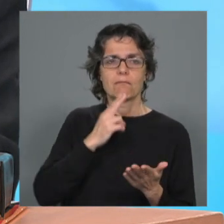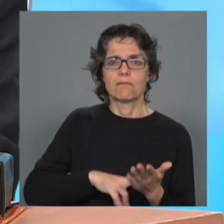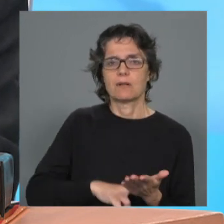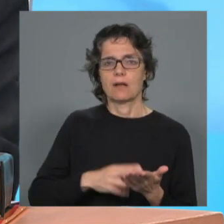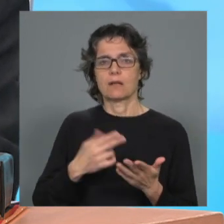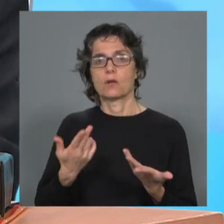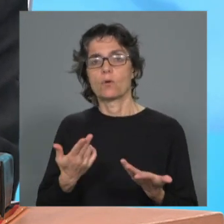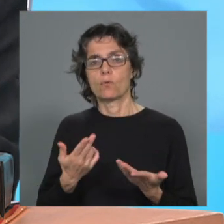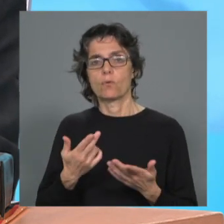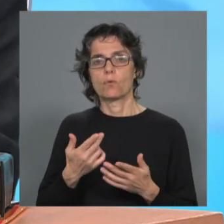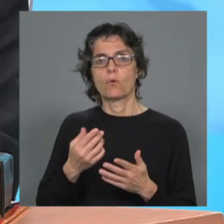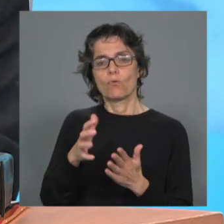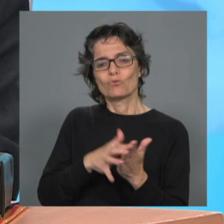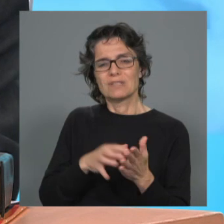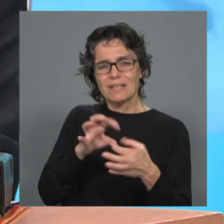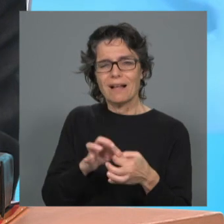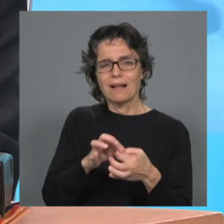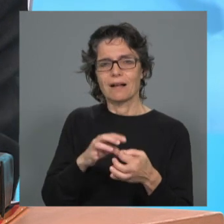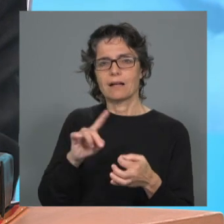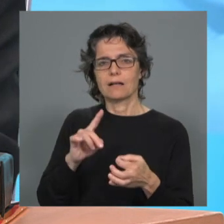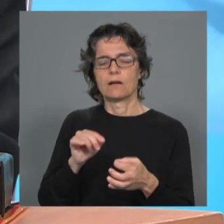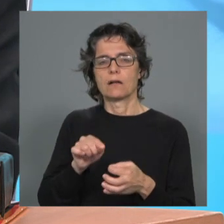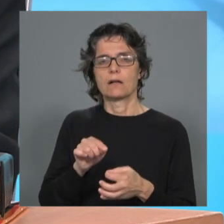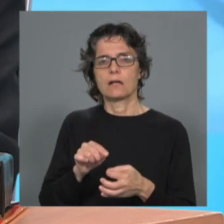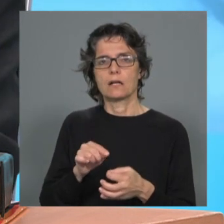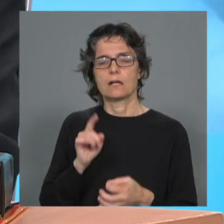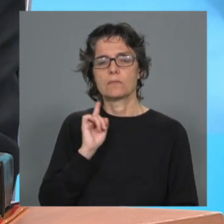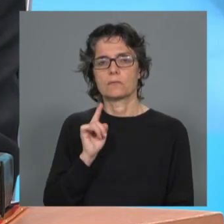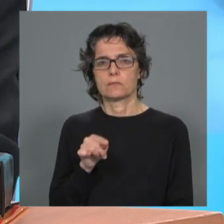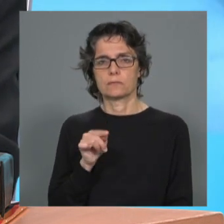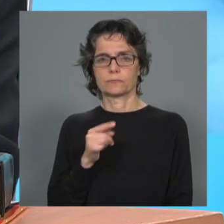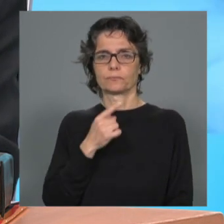afirmação ou do texto em si. Portanto, importa muito ter